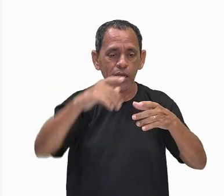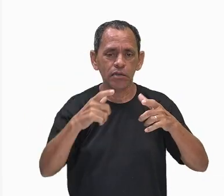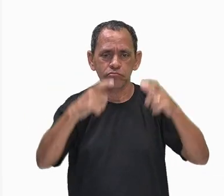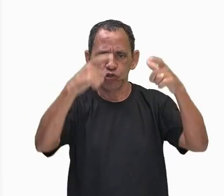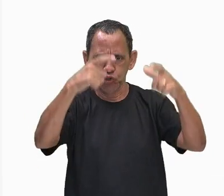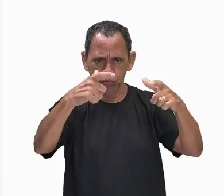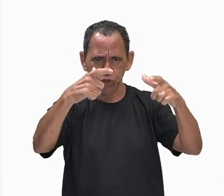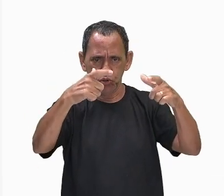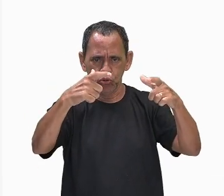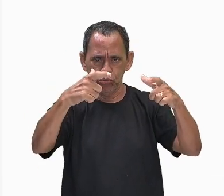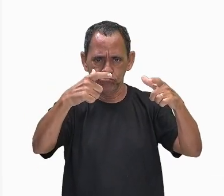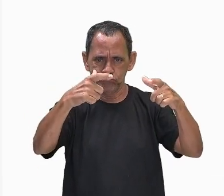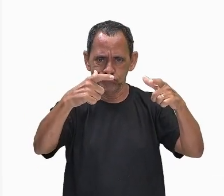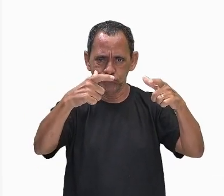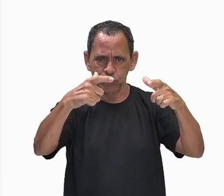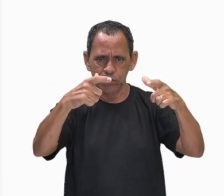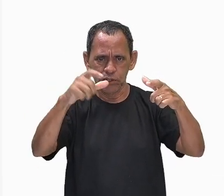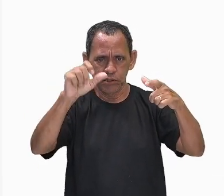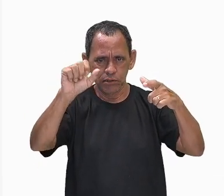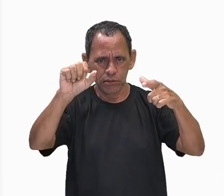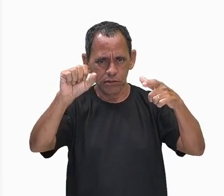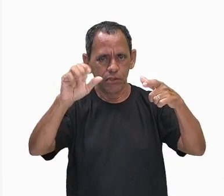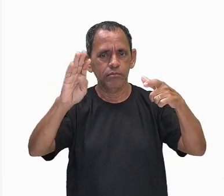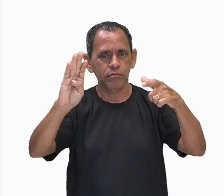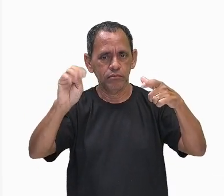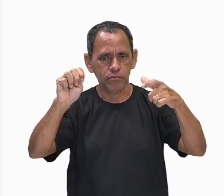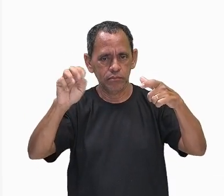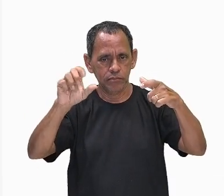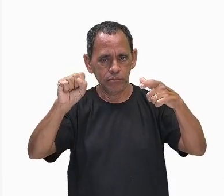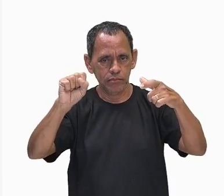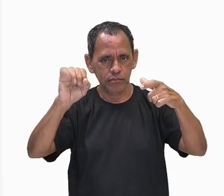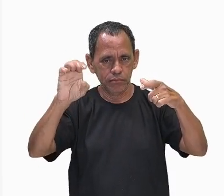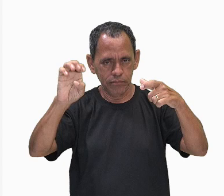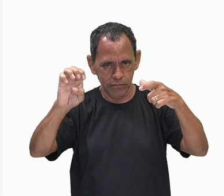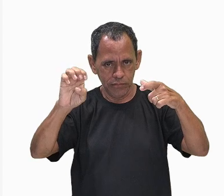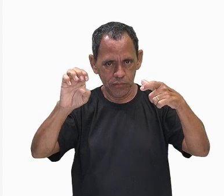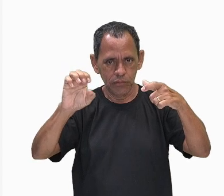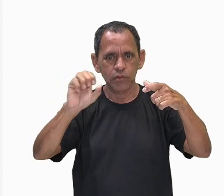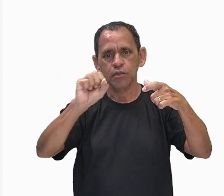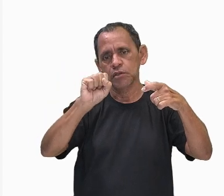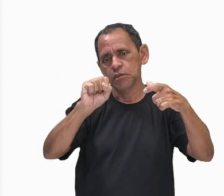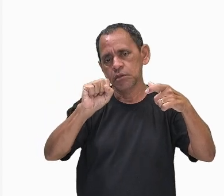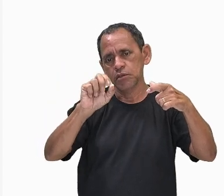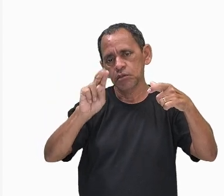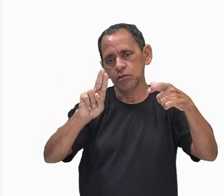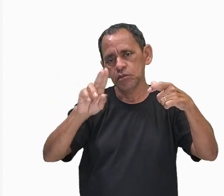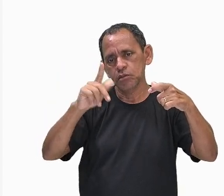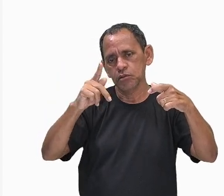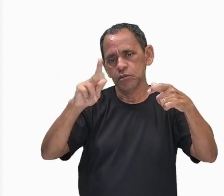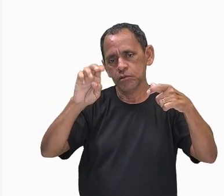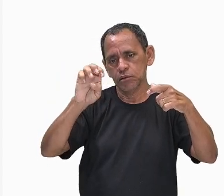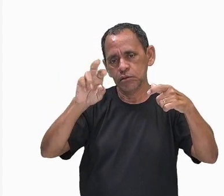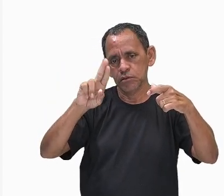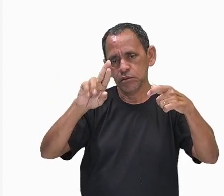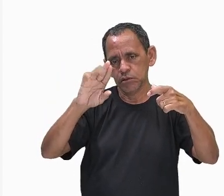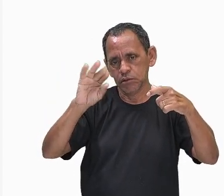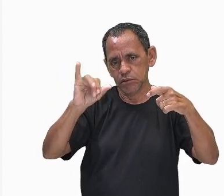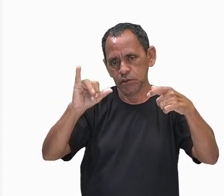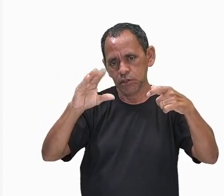duas bases, como nós já mencionamos. A base superior, a base inferior são